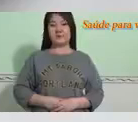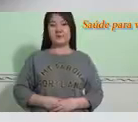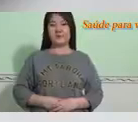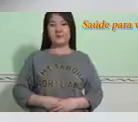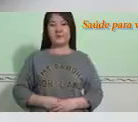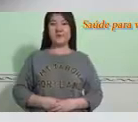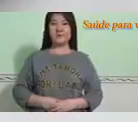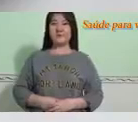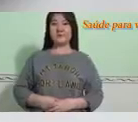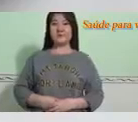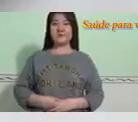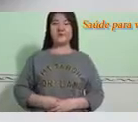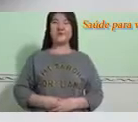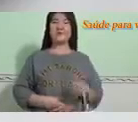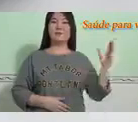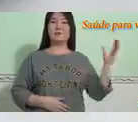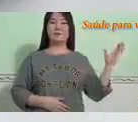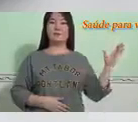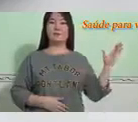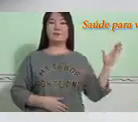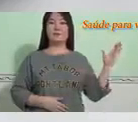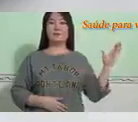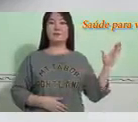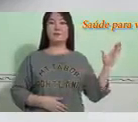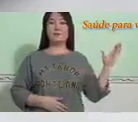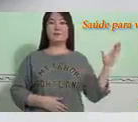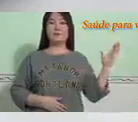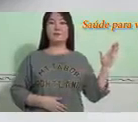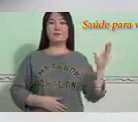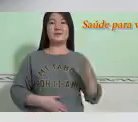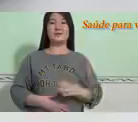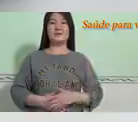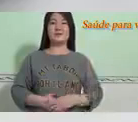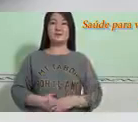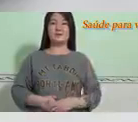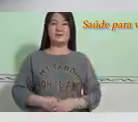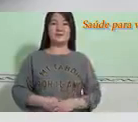de injeção. A dose varia conforme o estadiamento da doença.